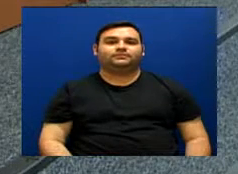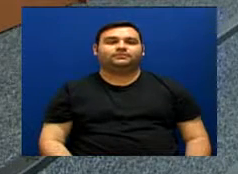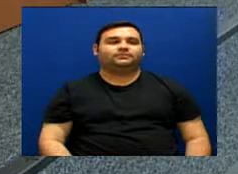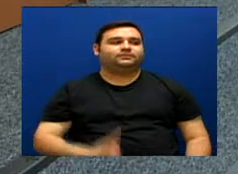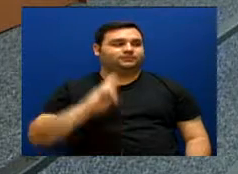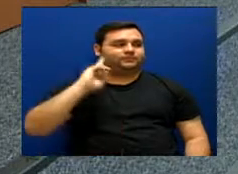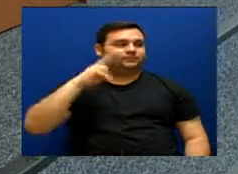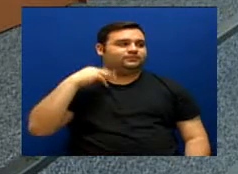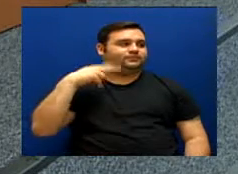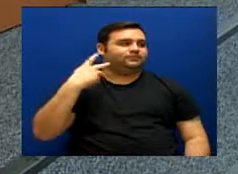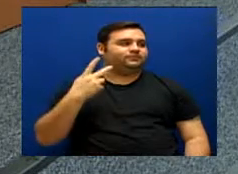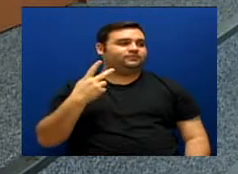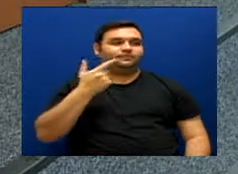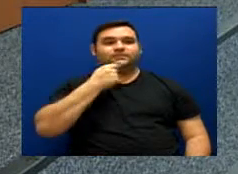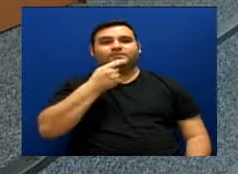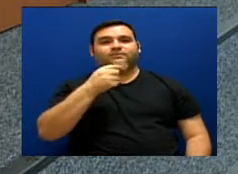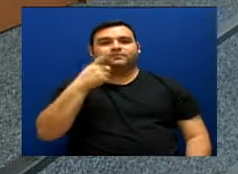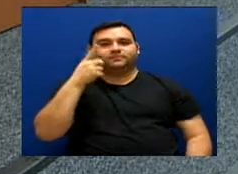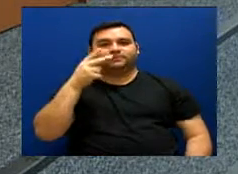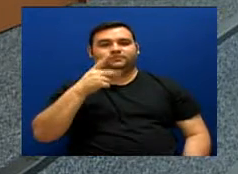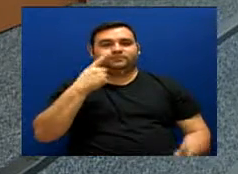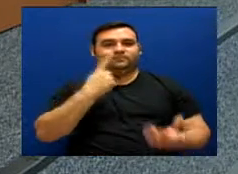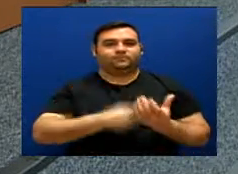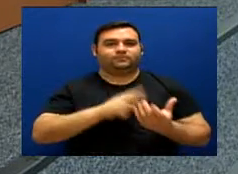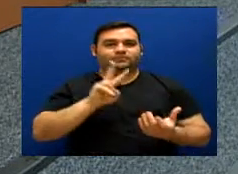Vereador Vitão do Cachorrão.